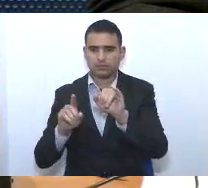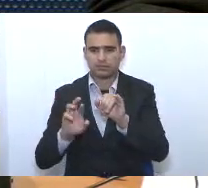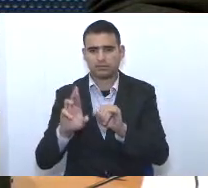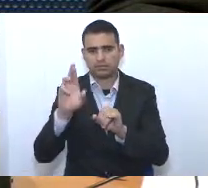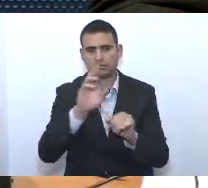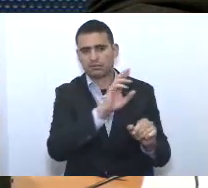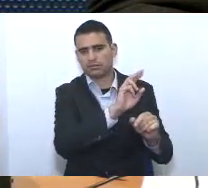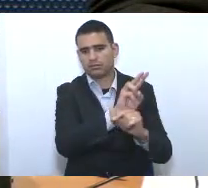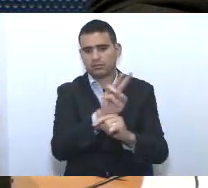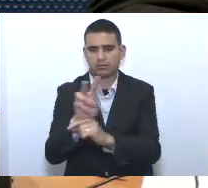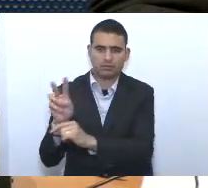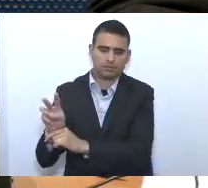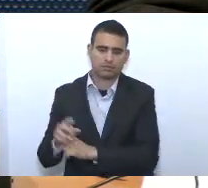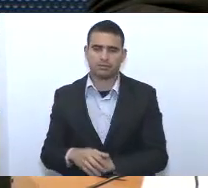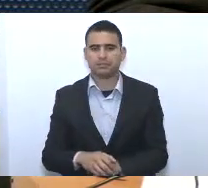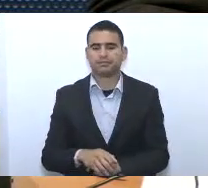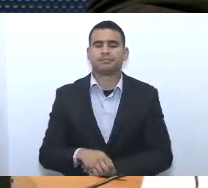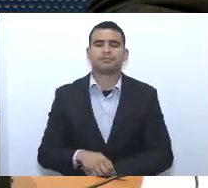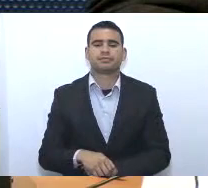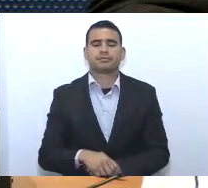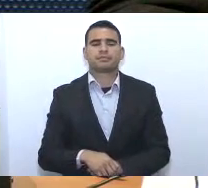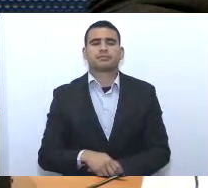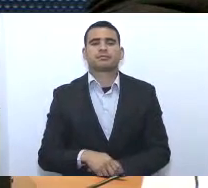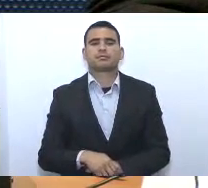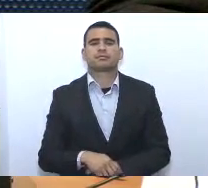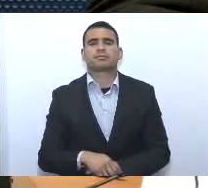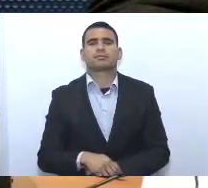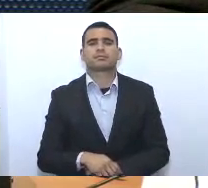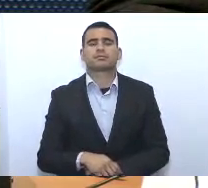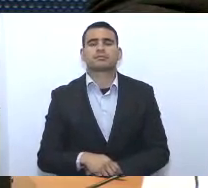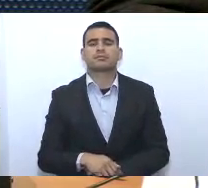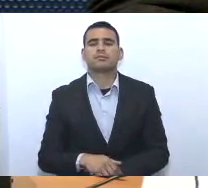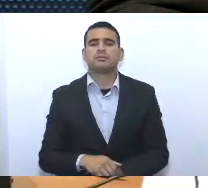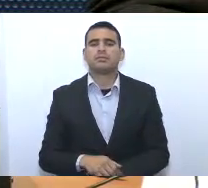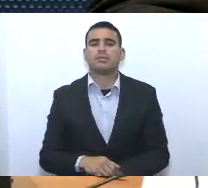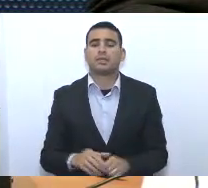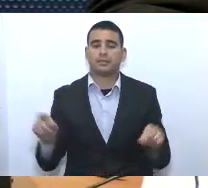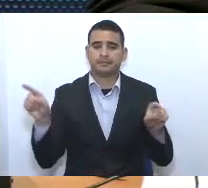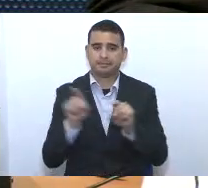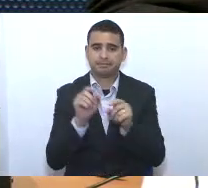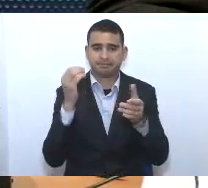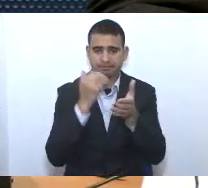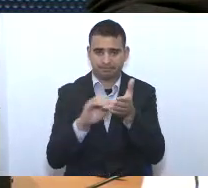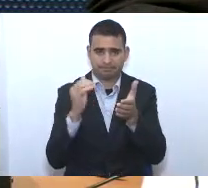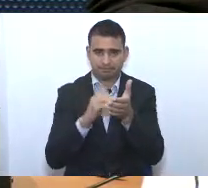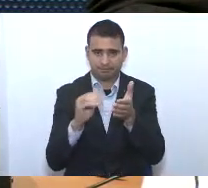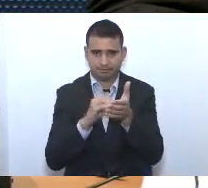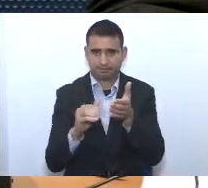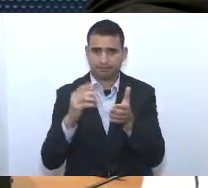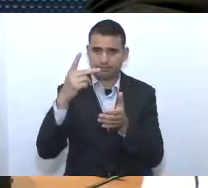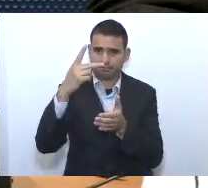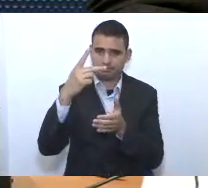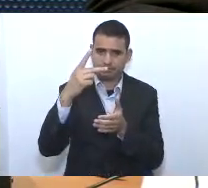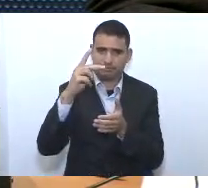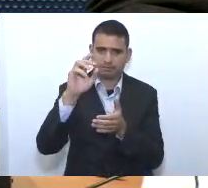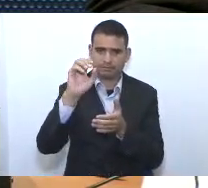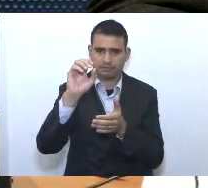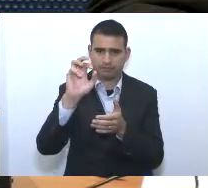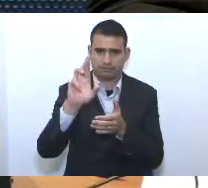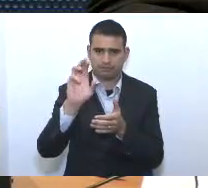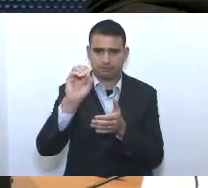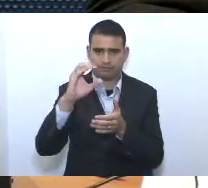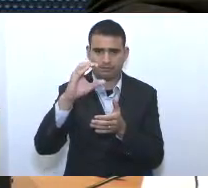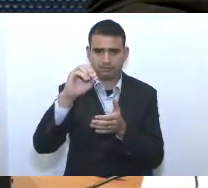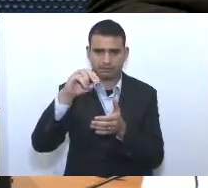uma secretaria fim. Temos também na nossa secretaria o departamento do PROCON, também dirigido pelo Dr.